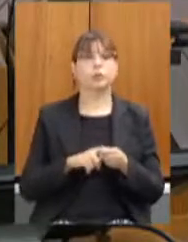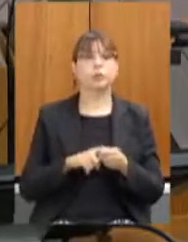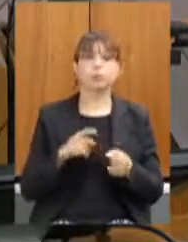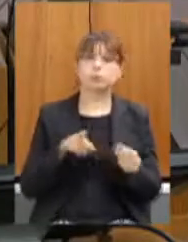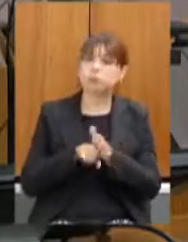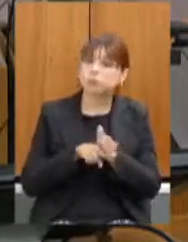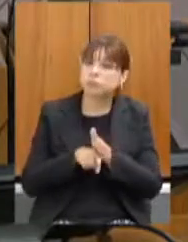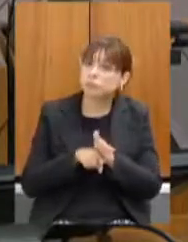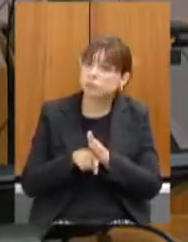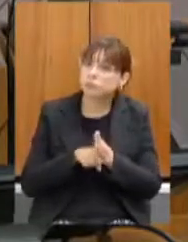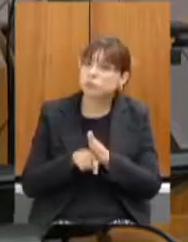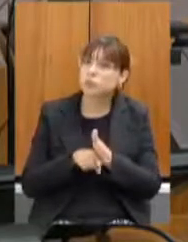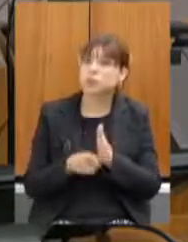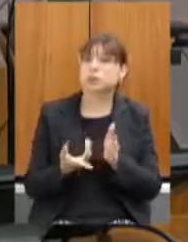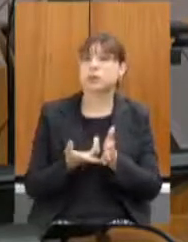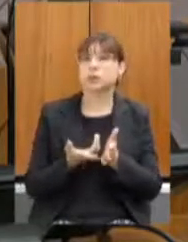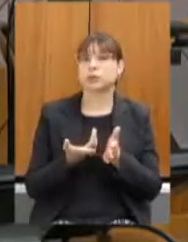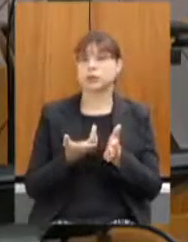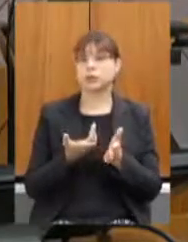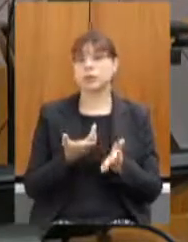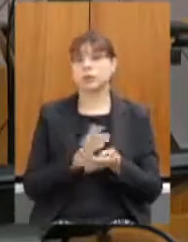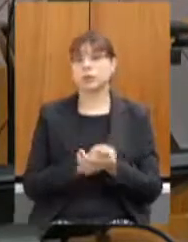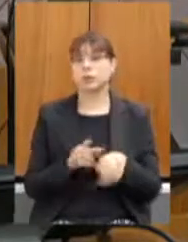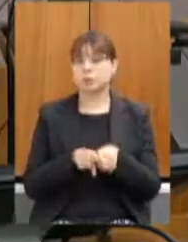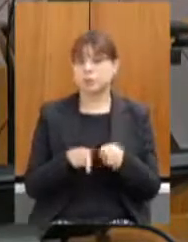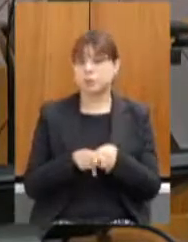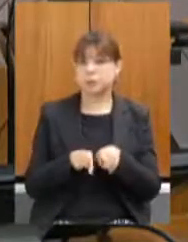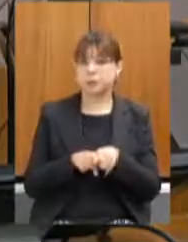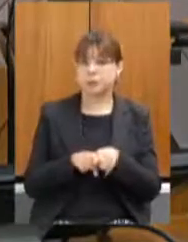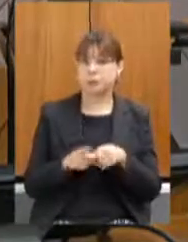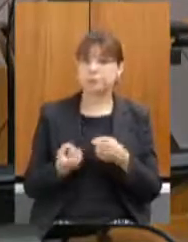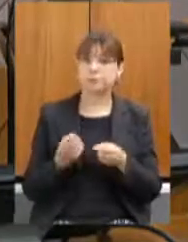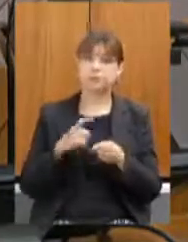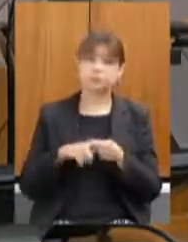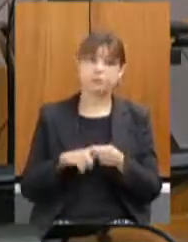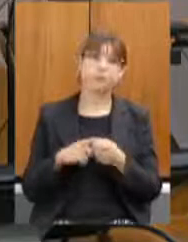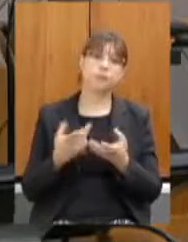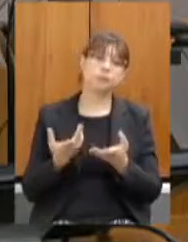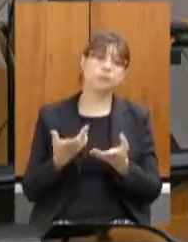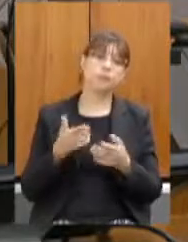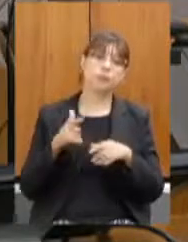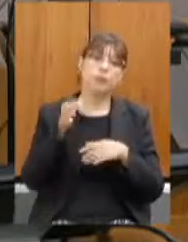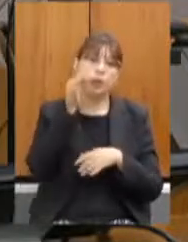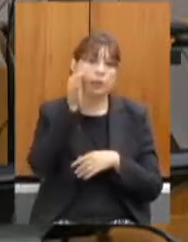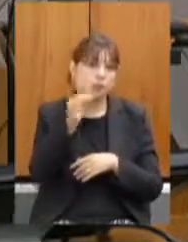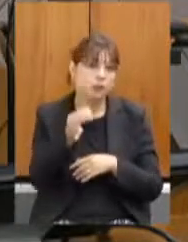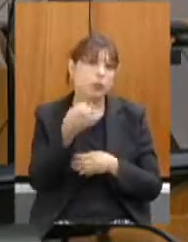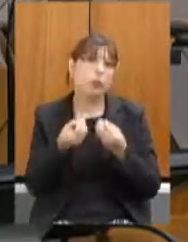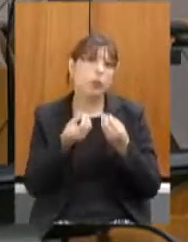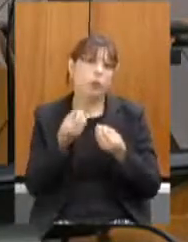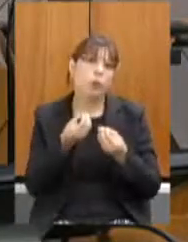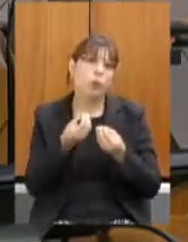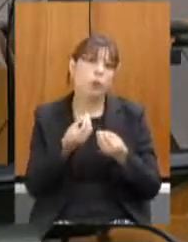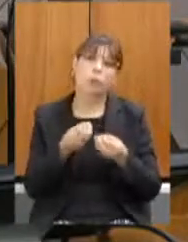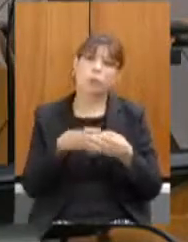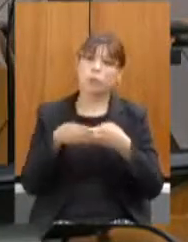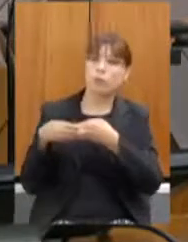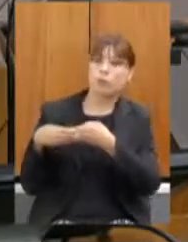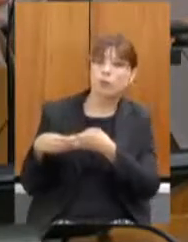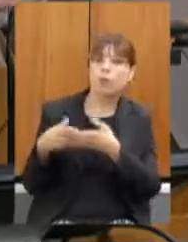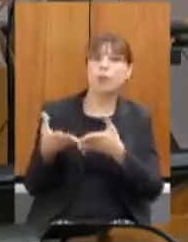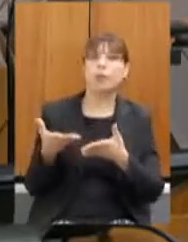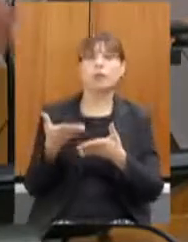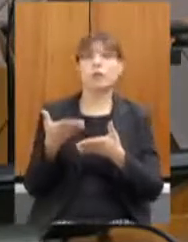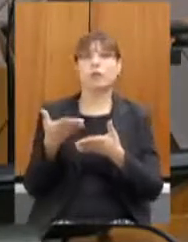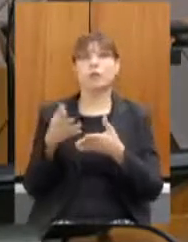orientam a retomada da atenção nas unidades básicas de saúde Como transportar pacientes Então esse